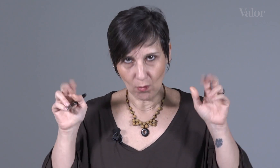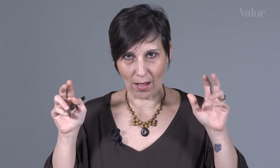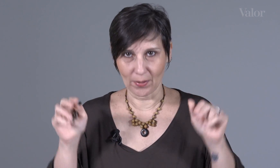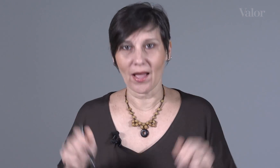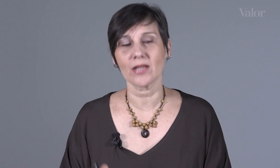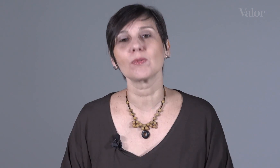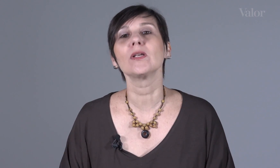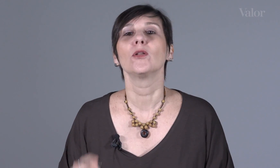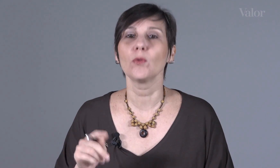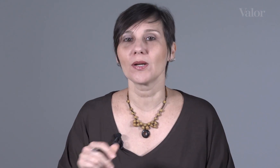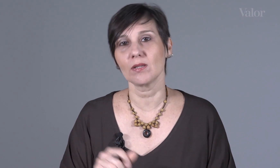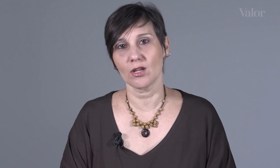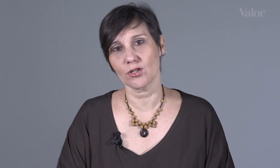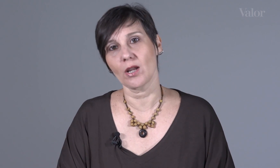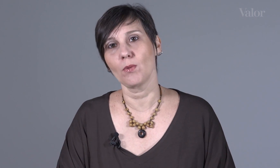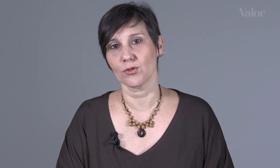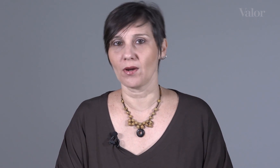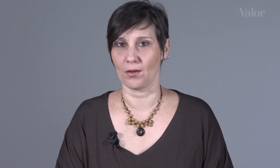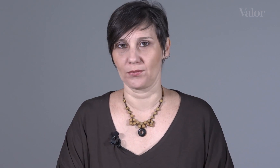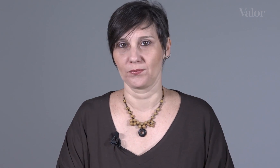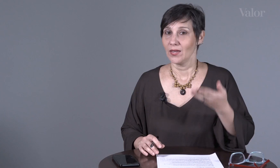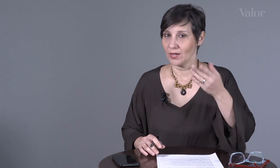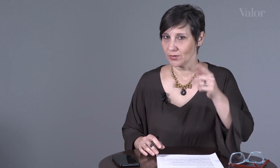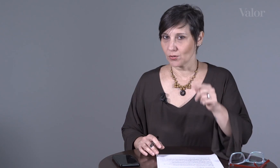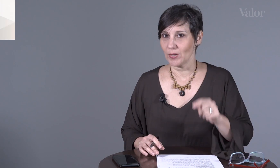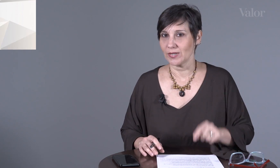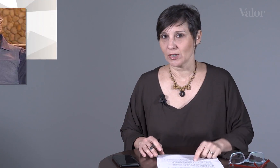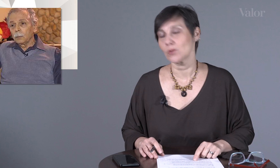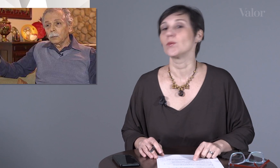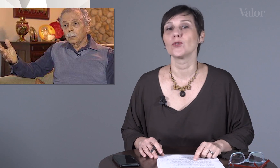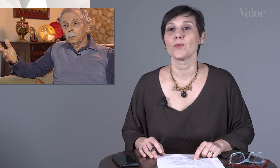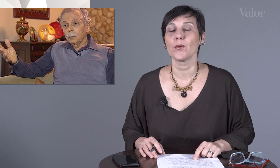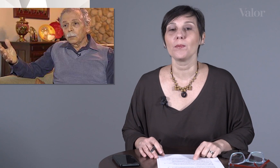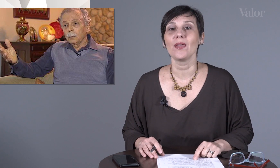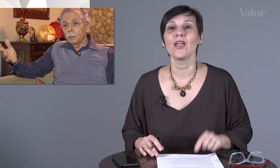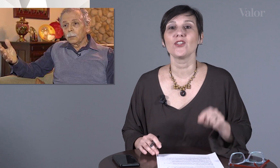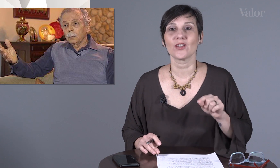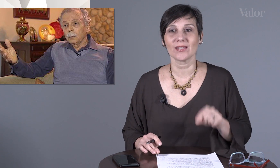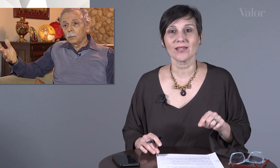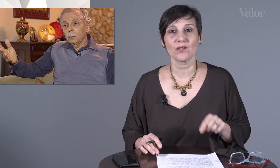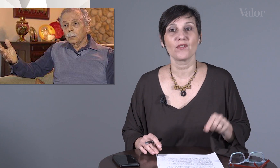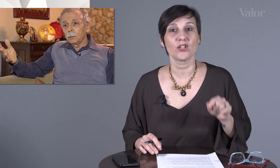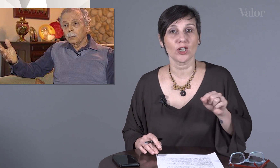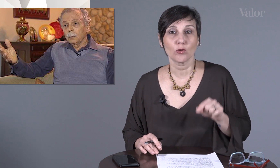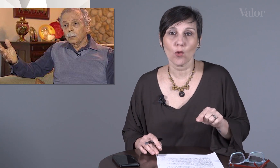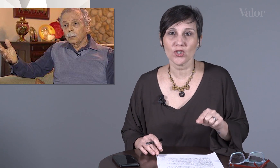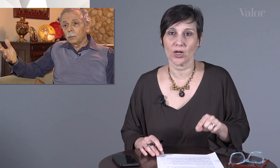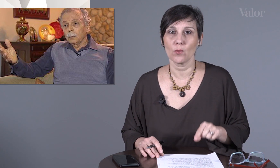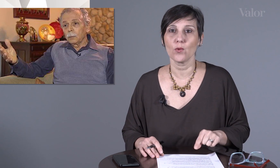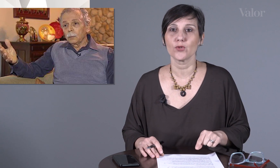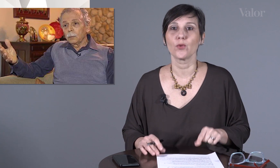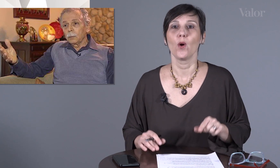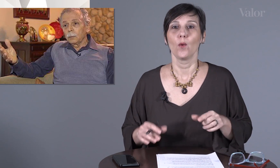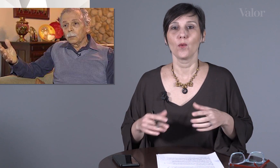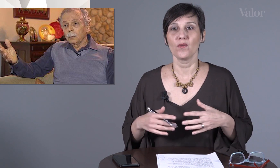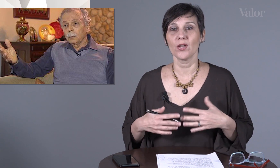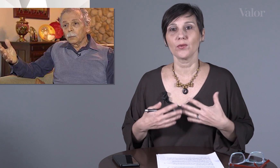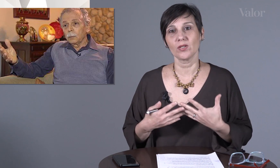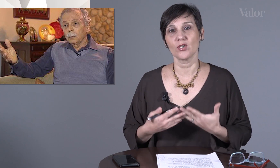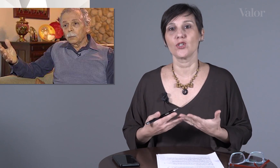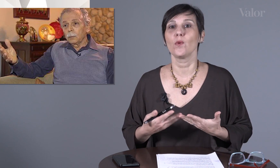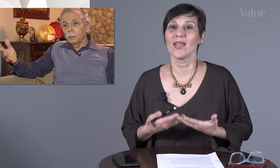vandalismo "do presidente Jair bolsonaro e ainda sobre esse assunto de meio ambiente na sexta-feira dia dois de agosto